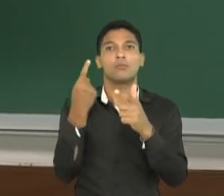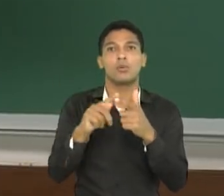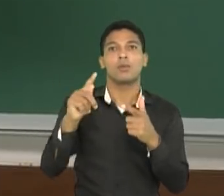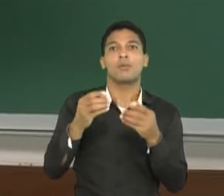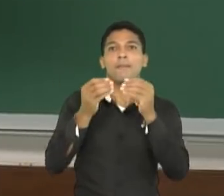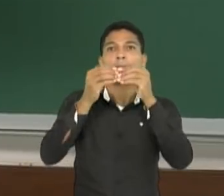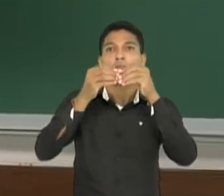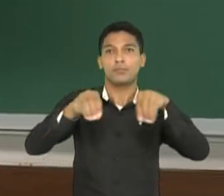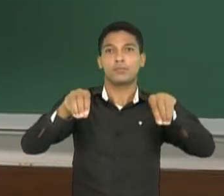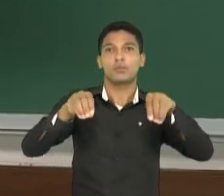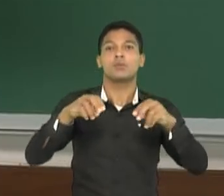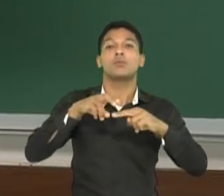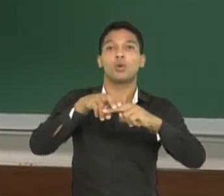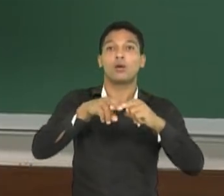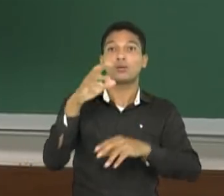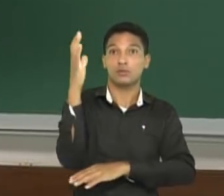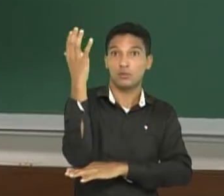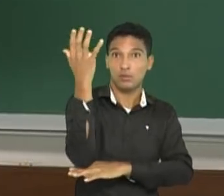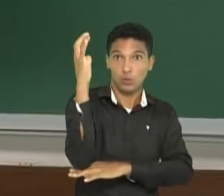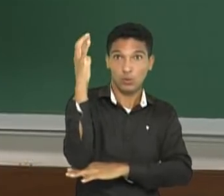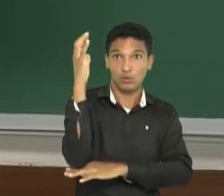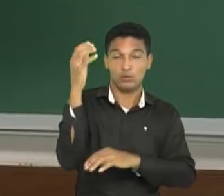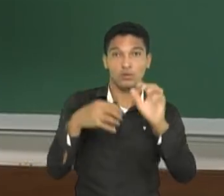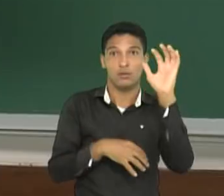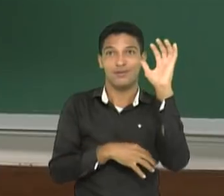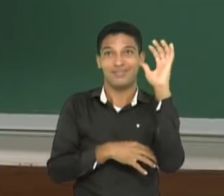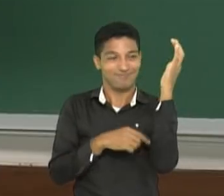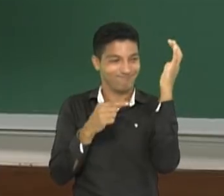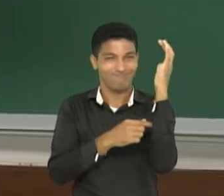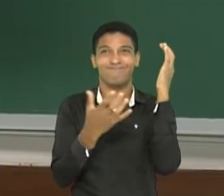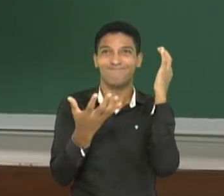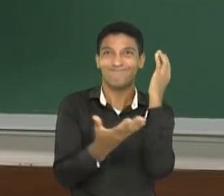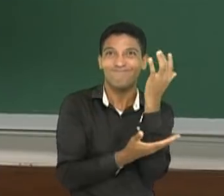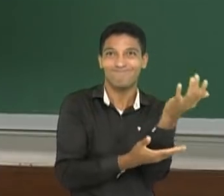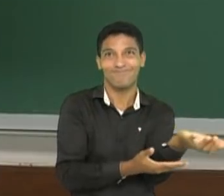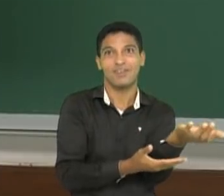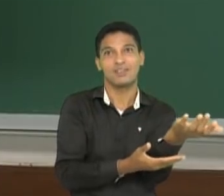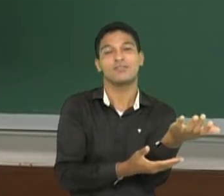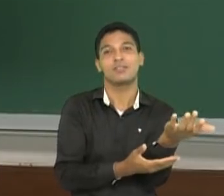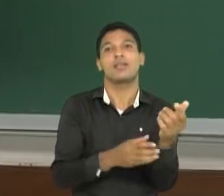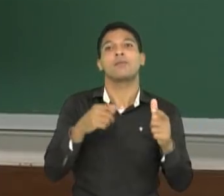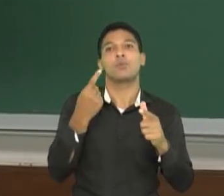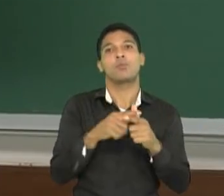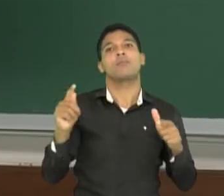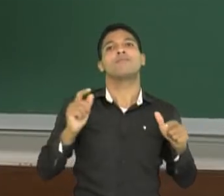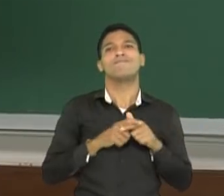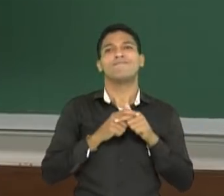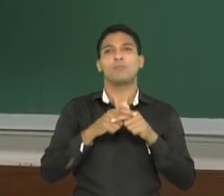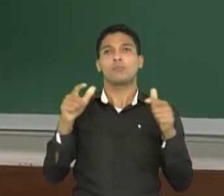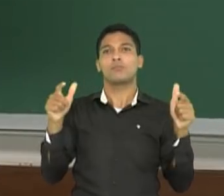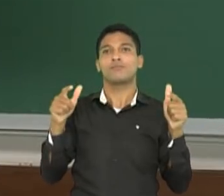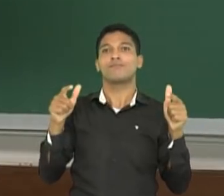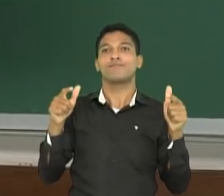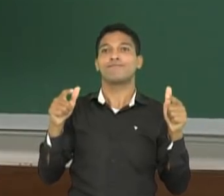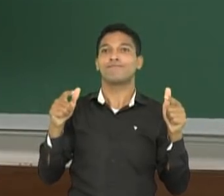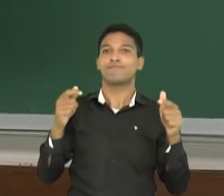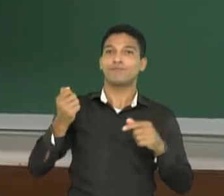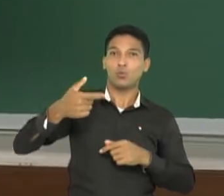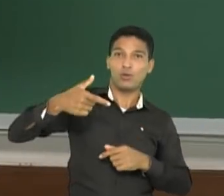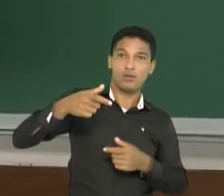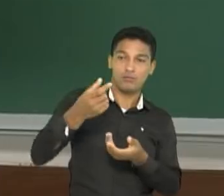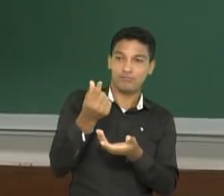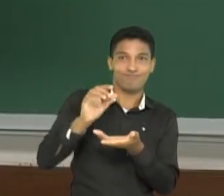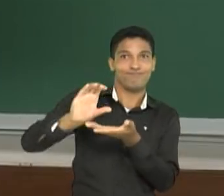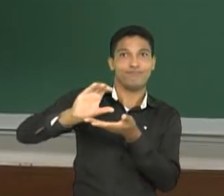que às vezes é maior do que o que pode gerar de benefícios para a economia, certo? E aí nós vamos ter ali então,